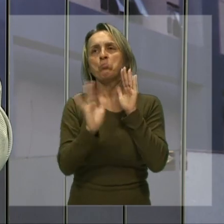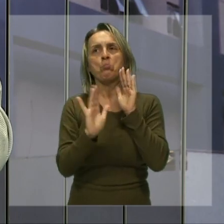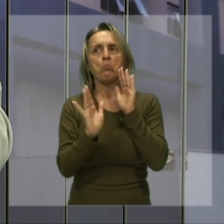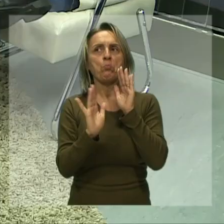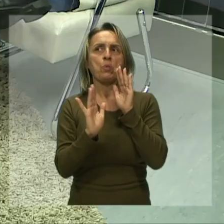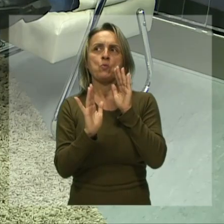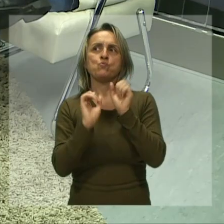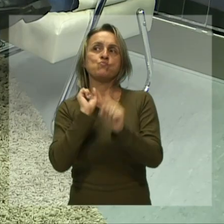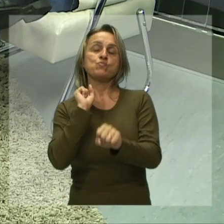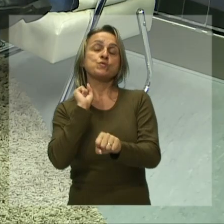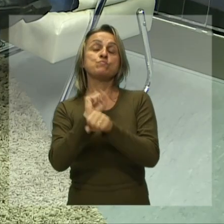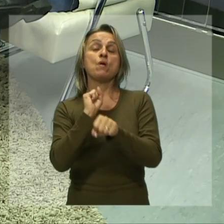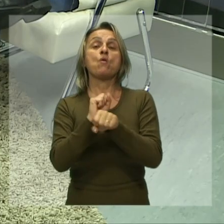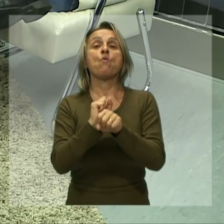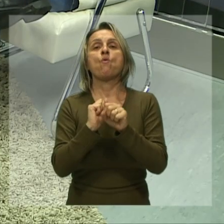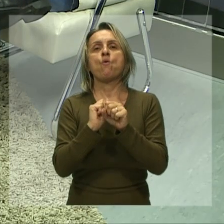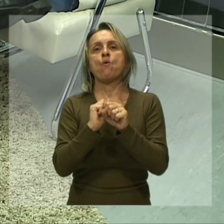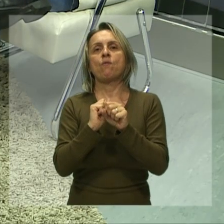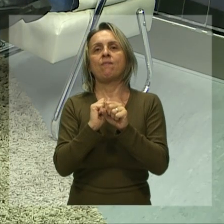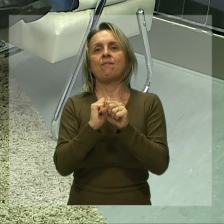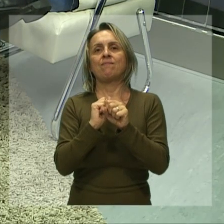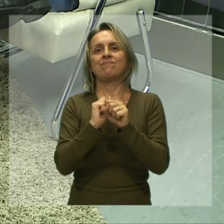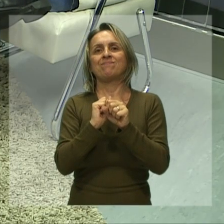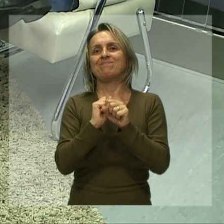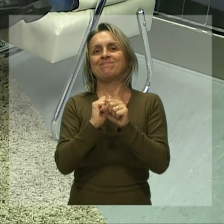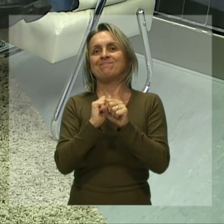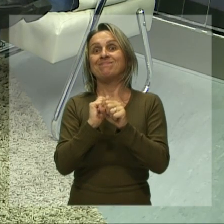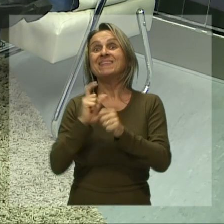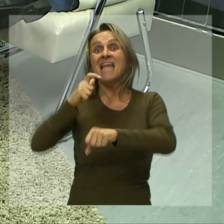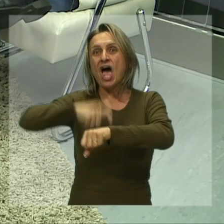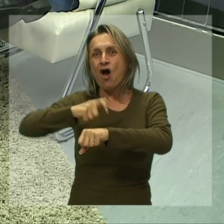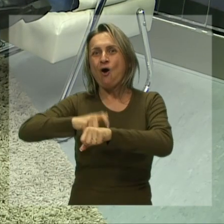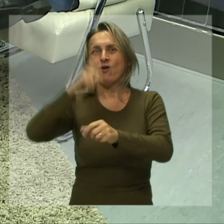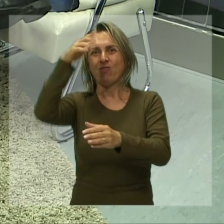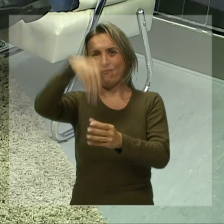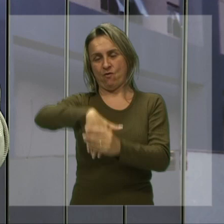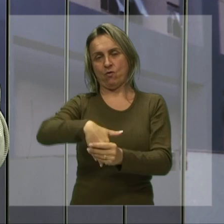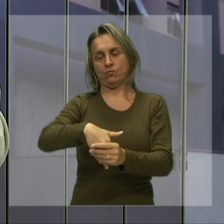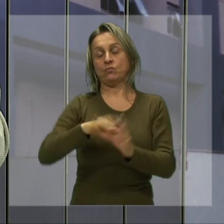esperado nas urnas, porque você vê, nós fizemos